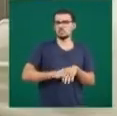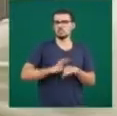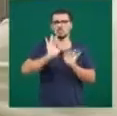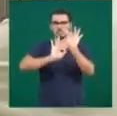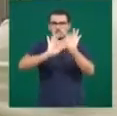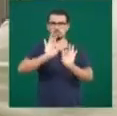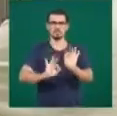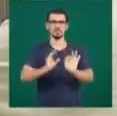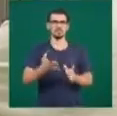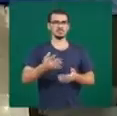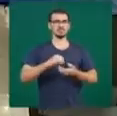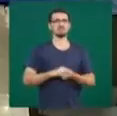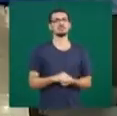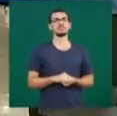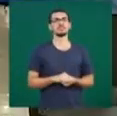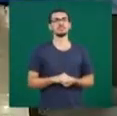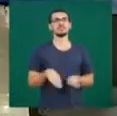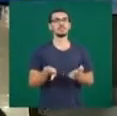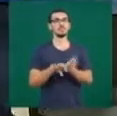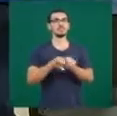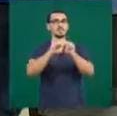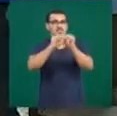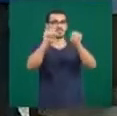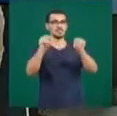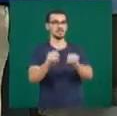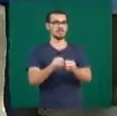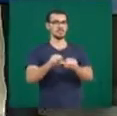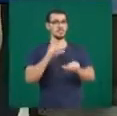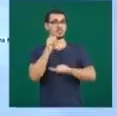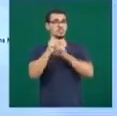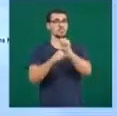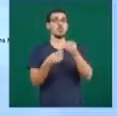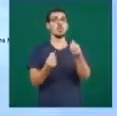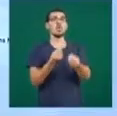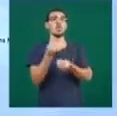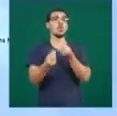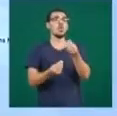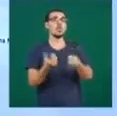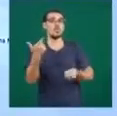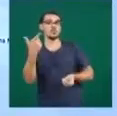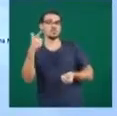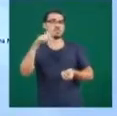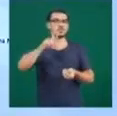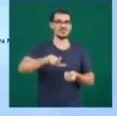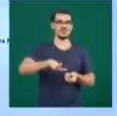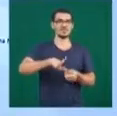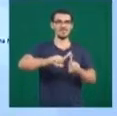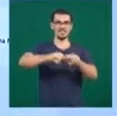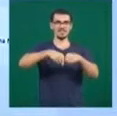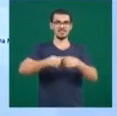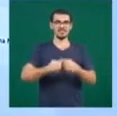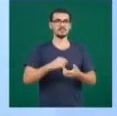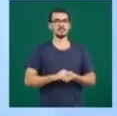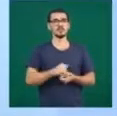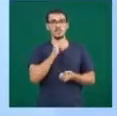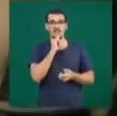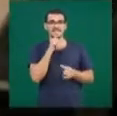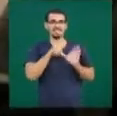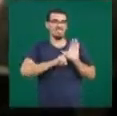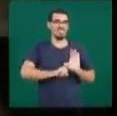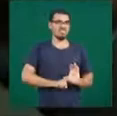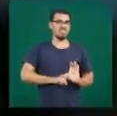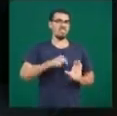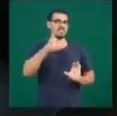O sistema também alterou o processo de renovação dos livros. Em caso de multas com valor máximo de R$ 7,00,